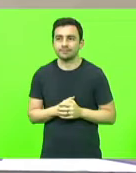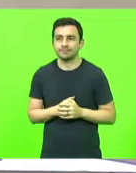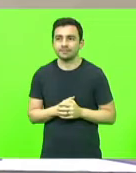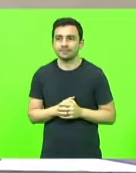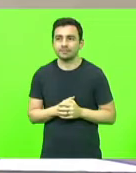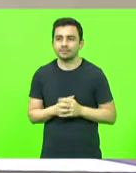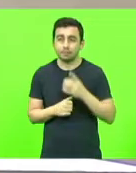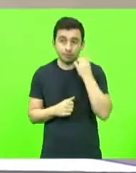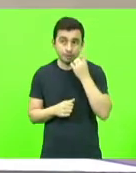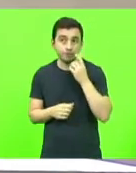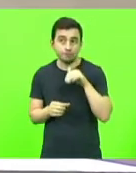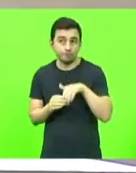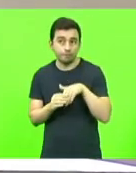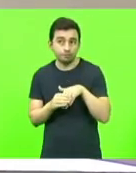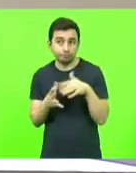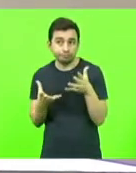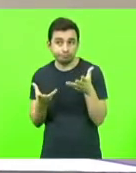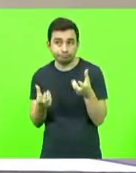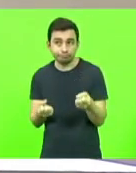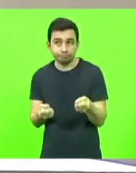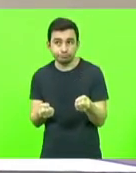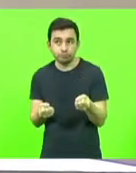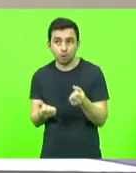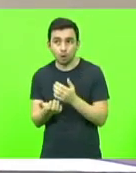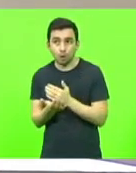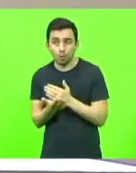votam favorável permaneçam como estão.